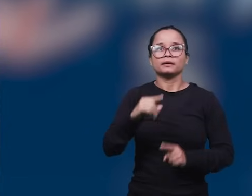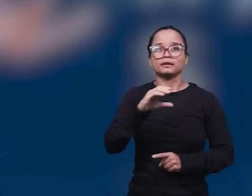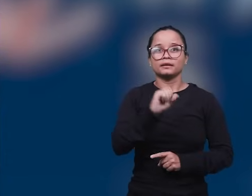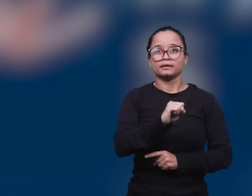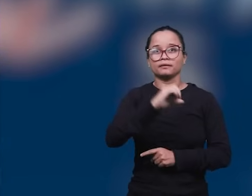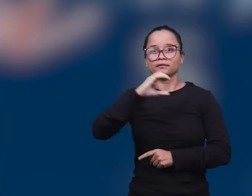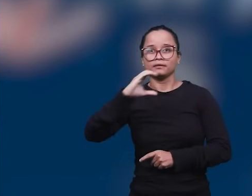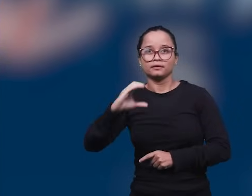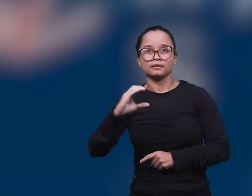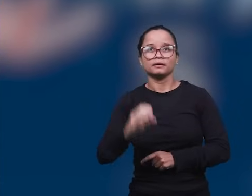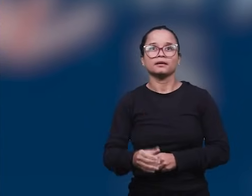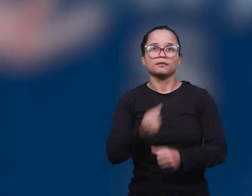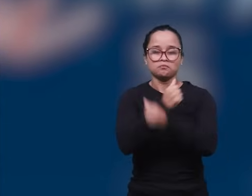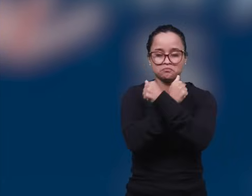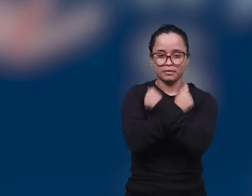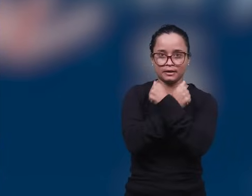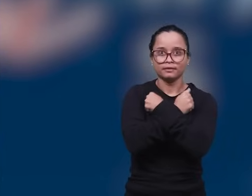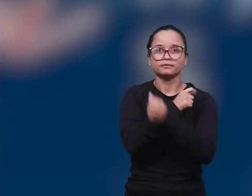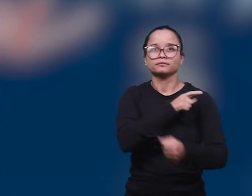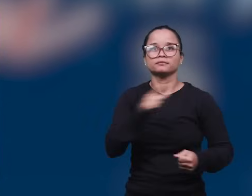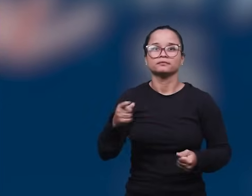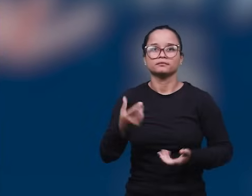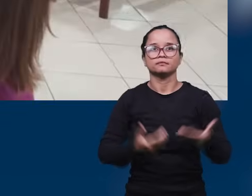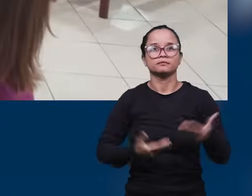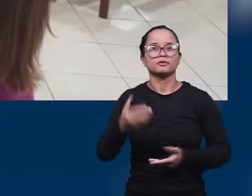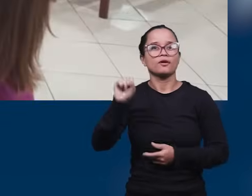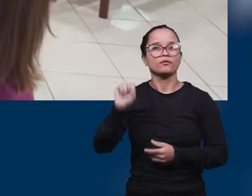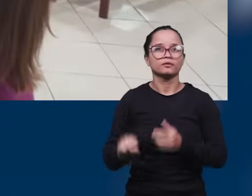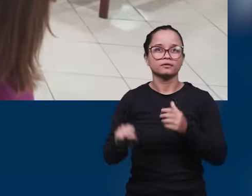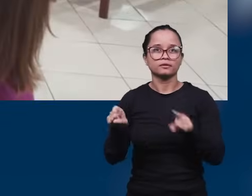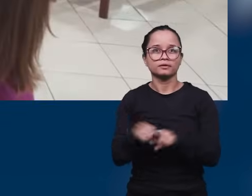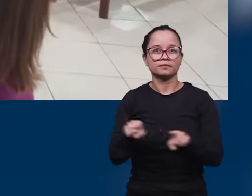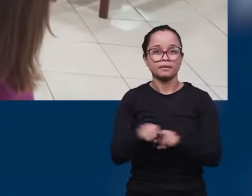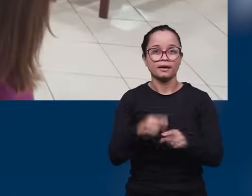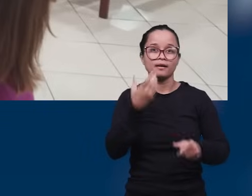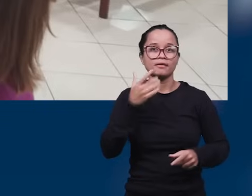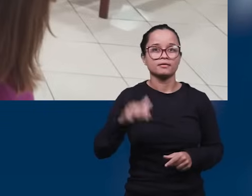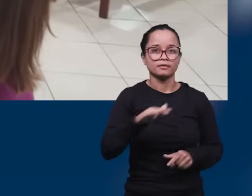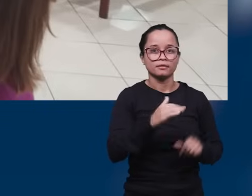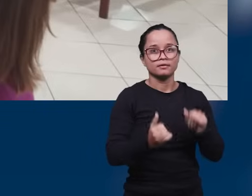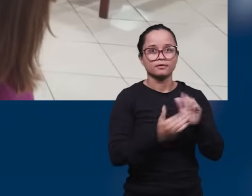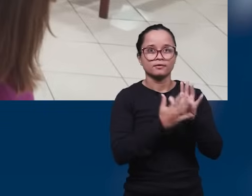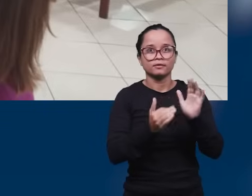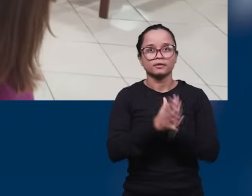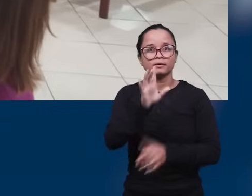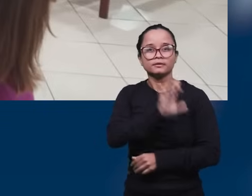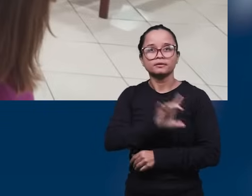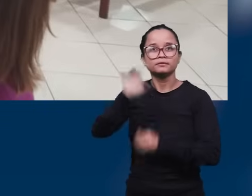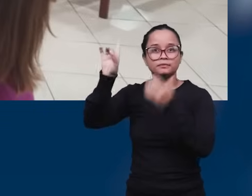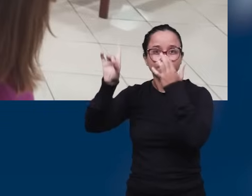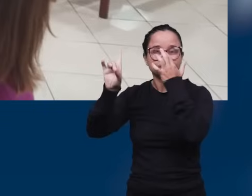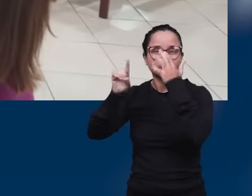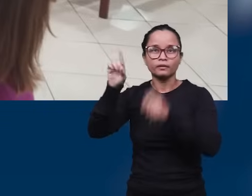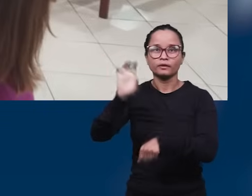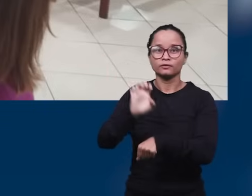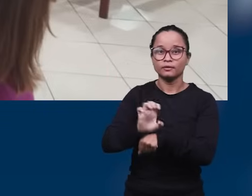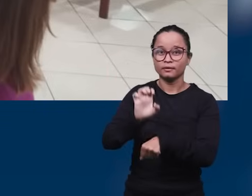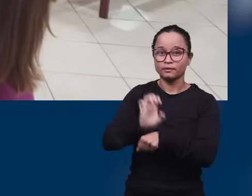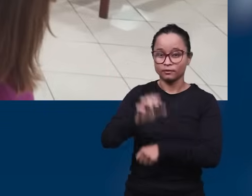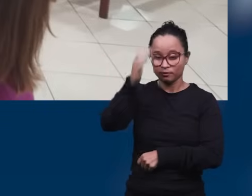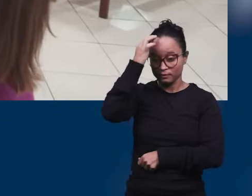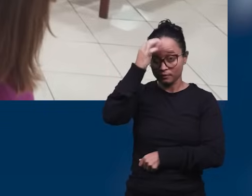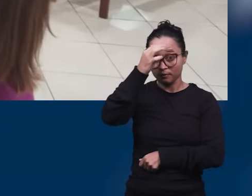Santa Catarina. Um abraço aos irmãos aí do sul. As Crianças Louvando a Deus na Igreja de Vila Rica, Cachoeiro de